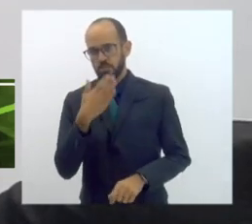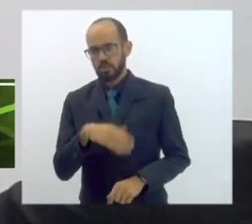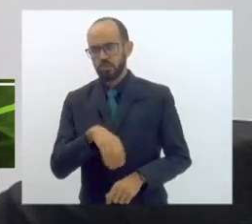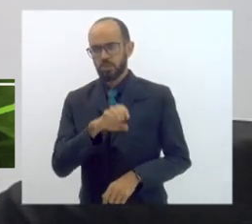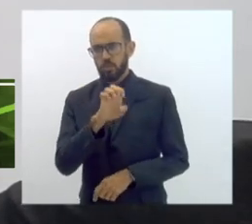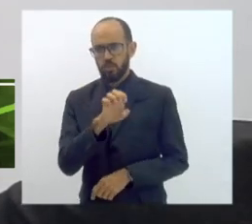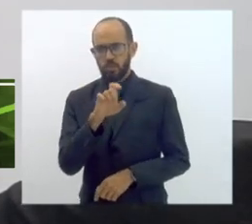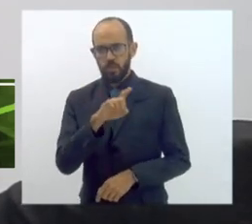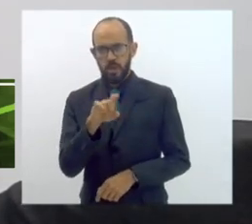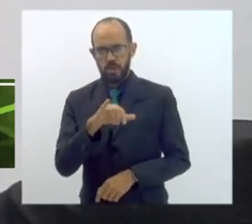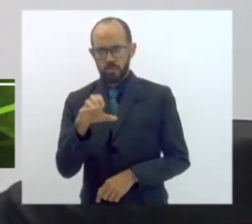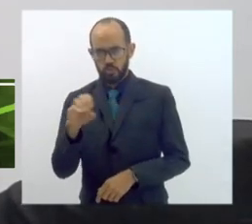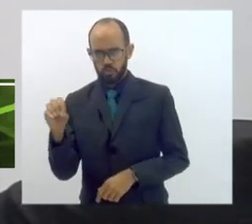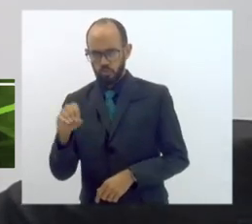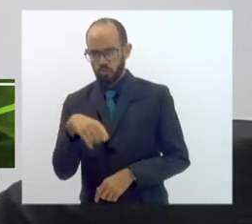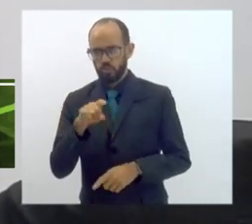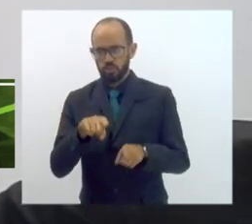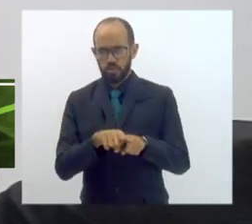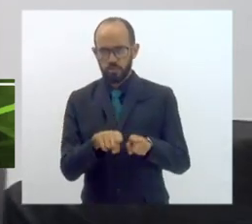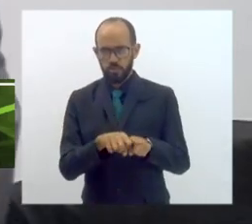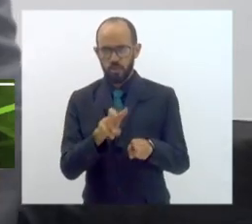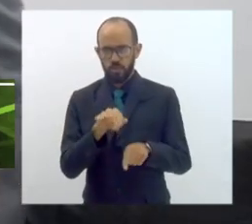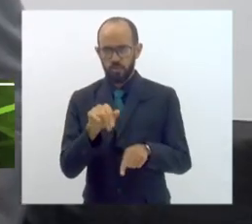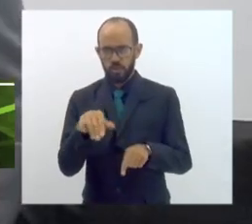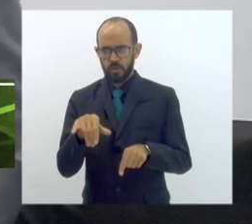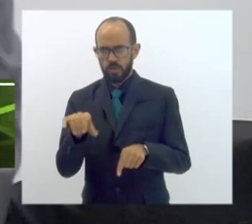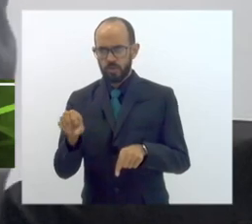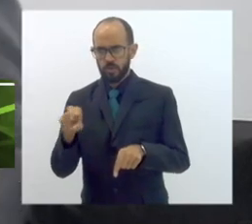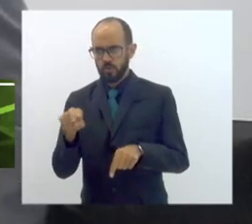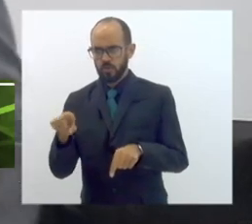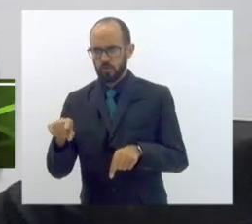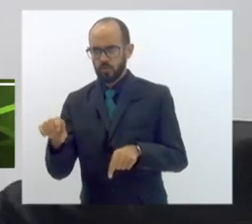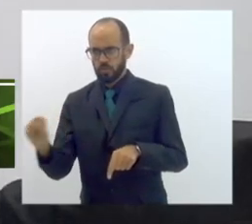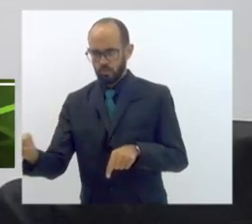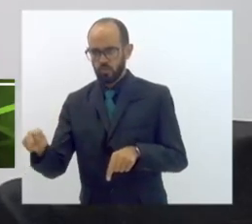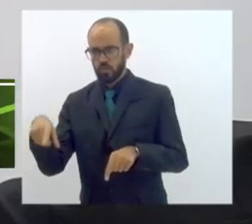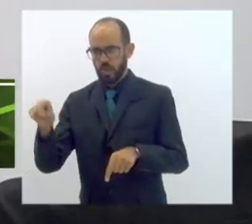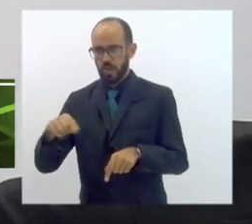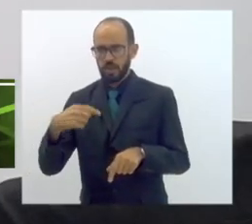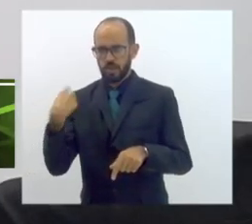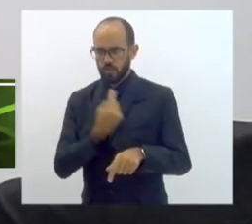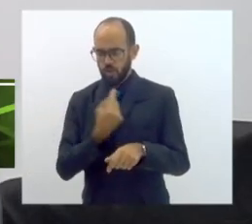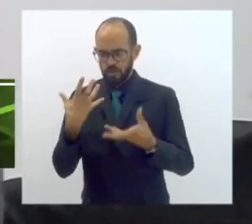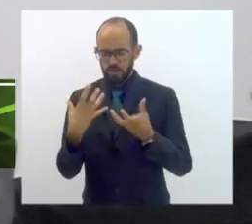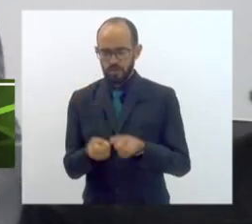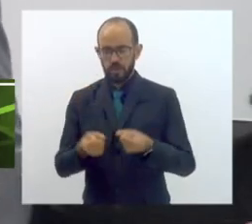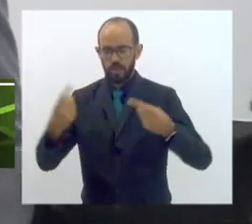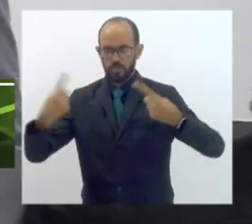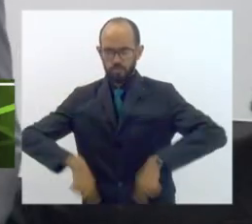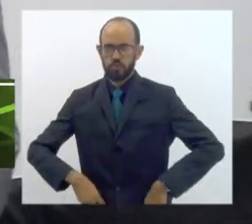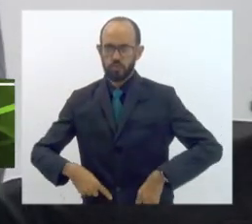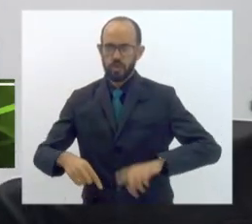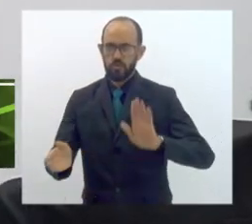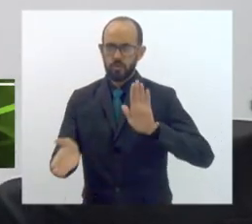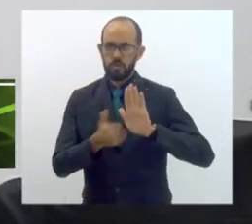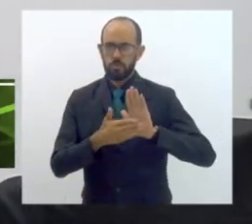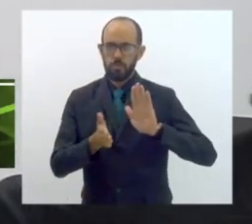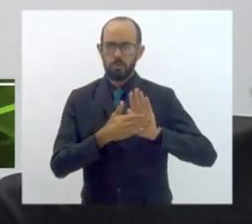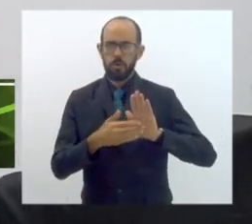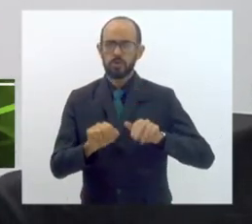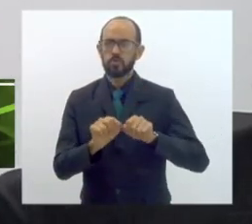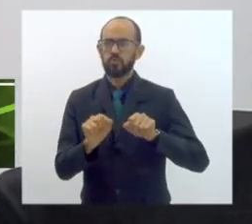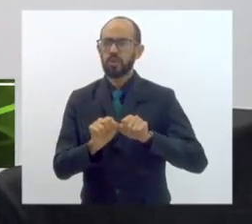e ao Vinícius, que estavam de frente, era que a gente aceitaria o desafio com o único propósito de